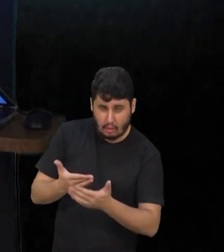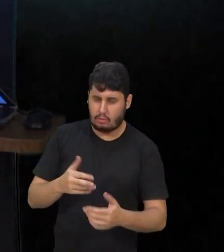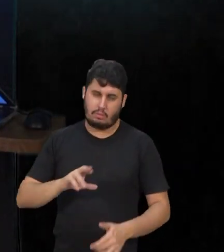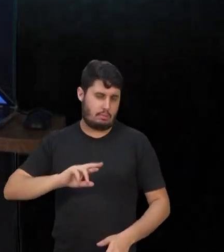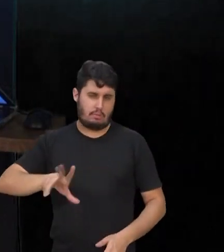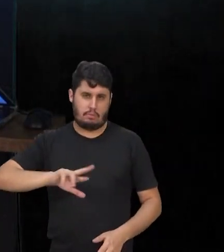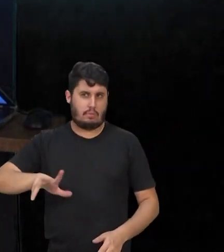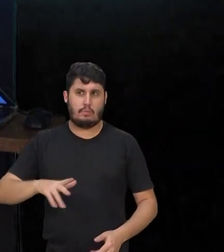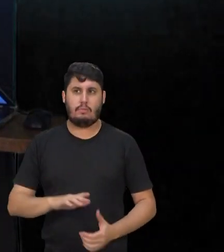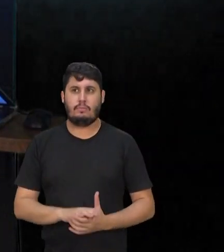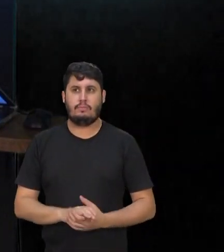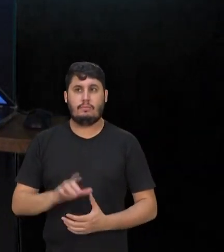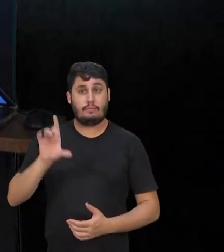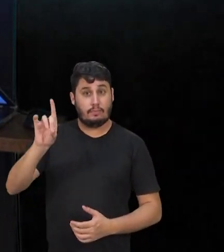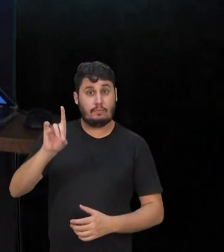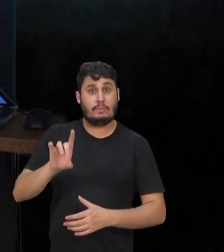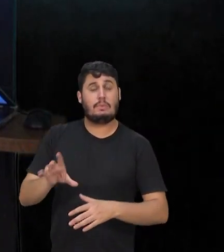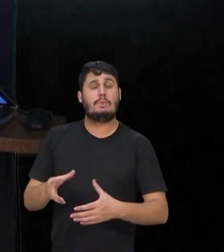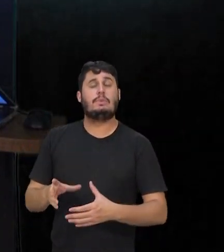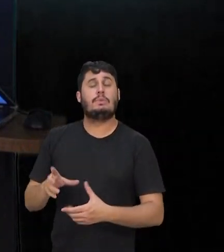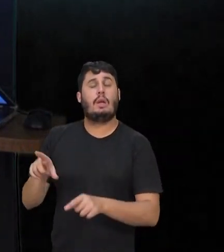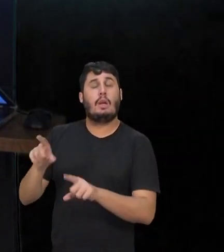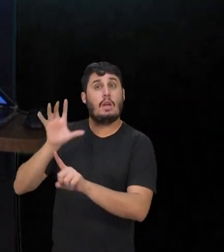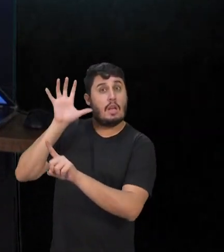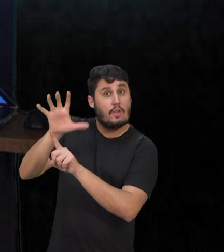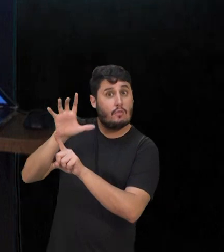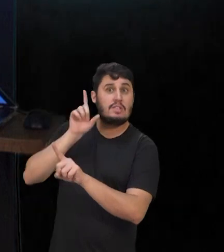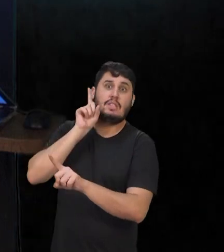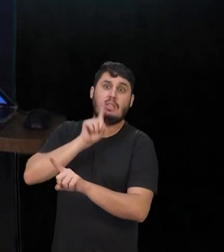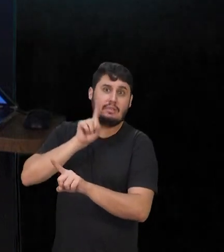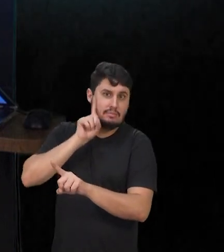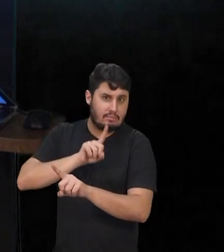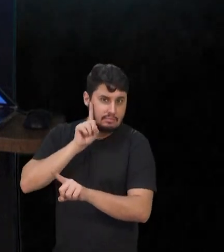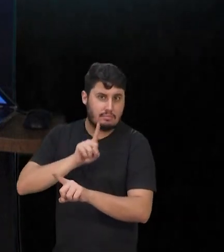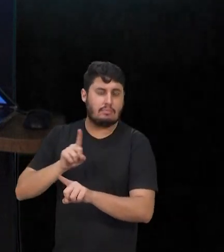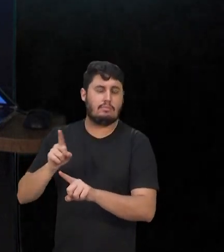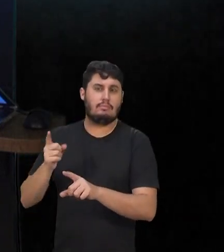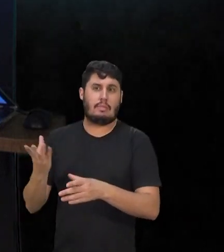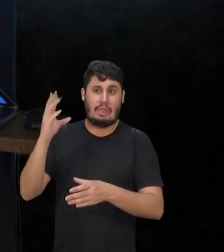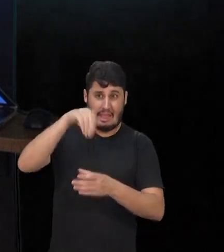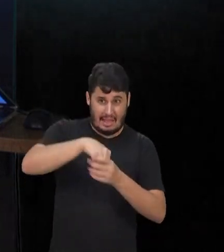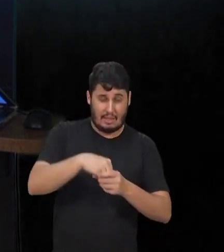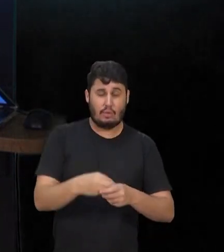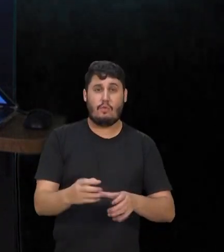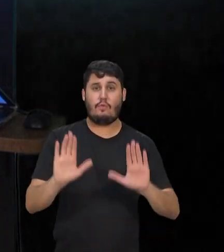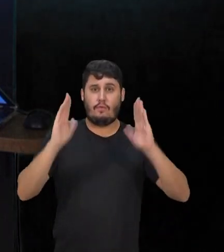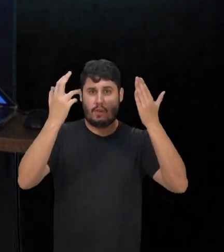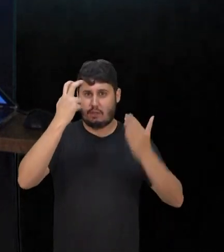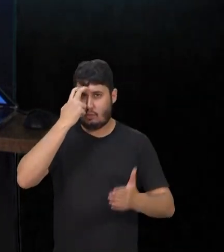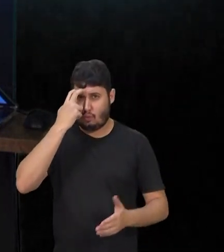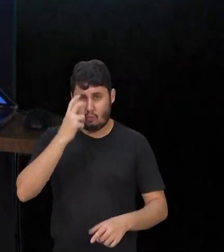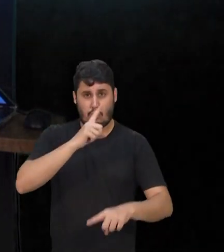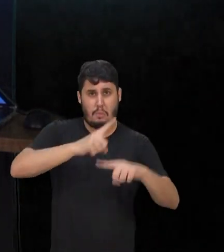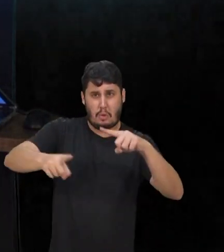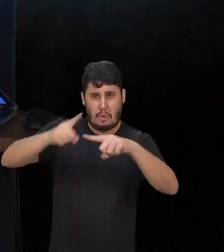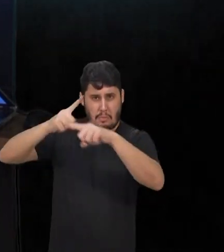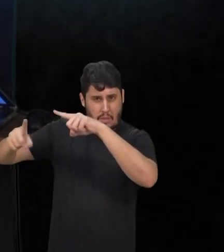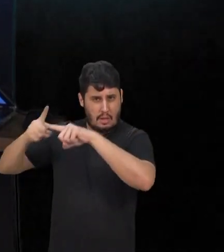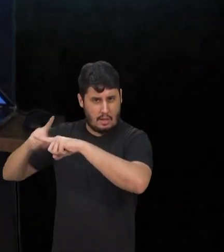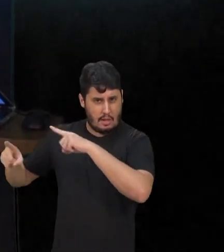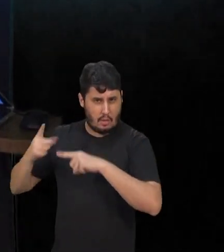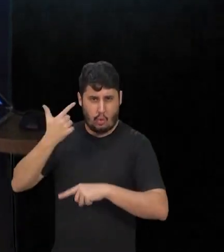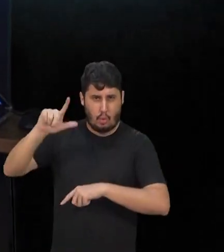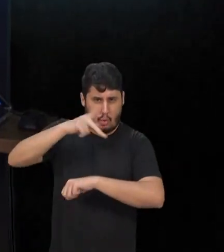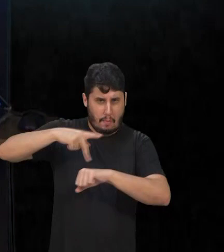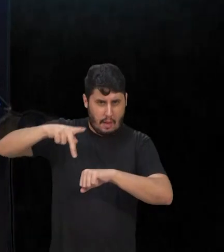da incorporação de aspectos da cultura norte-americana aos hábitos locais. Em algum momento você vê no texto dizendo que é proibida a incorporação de outros elementos da